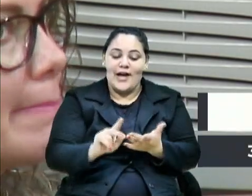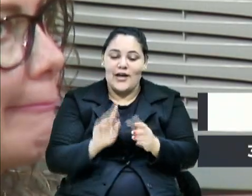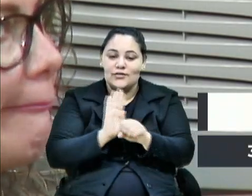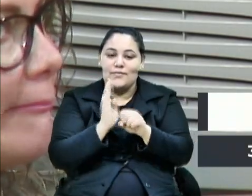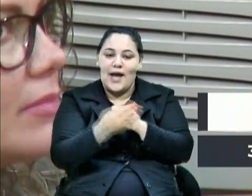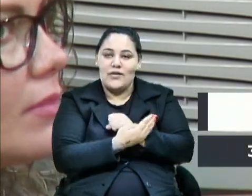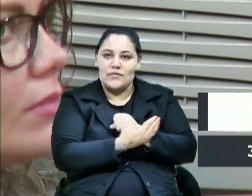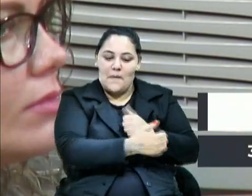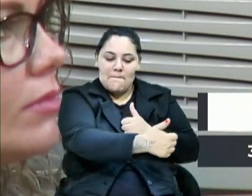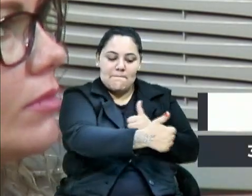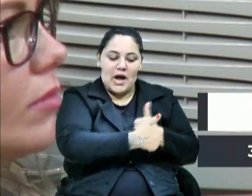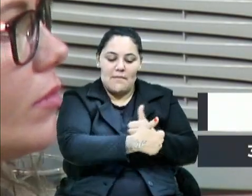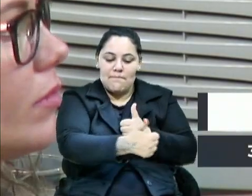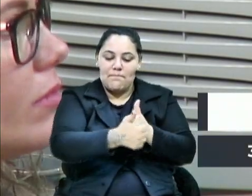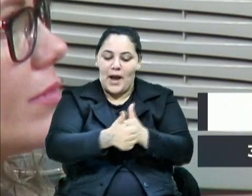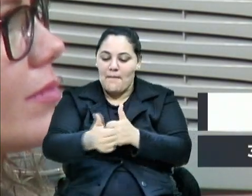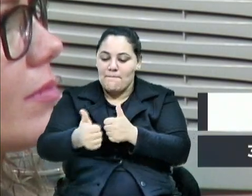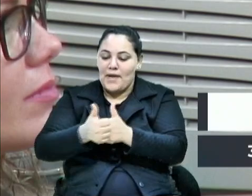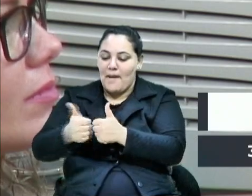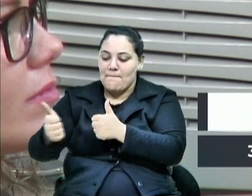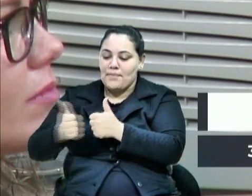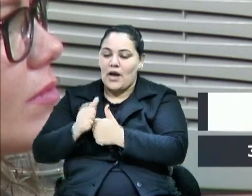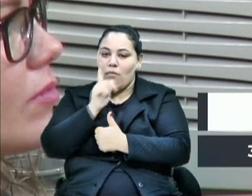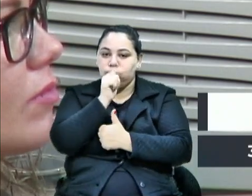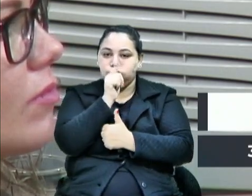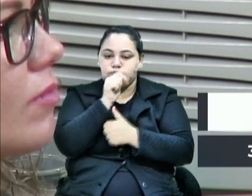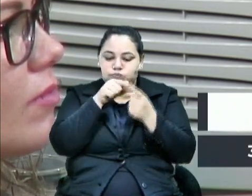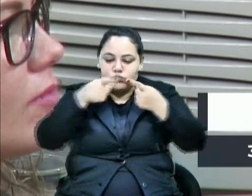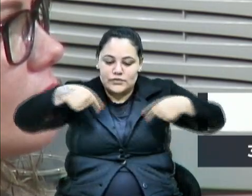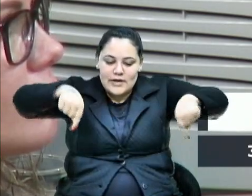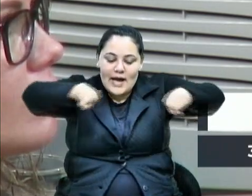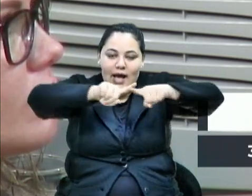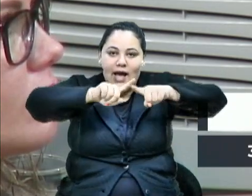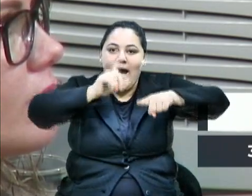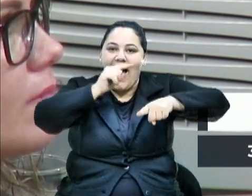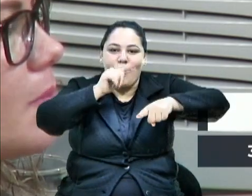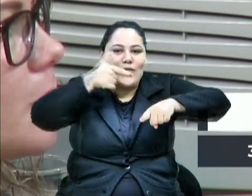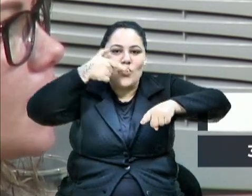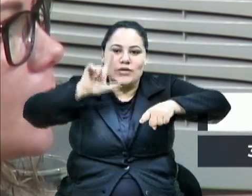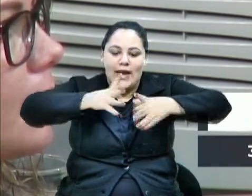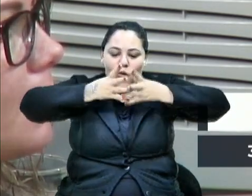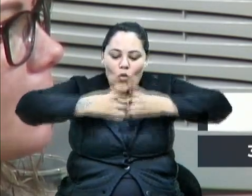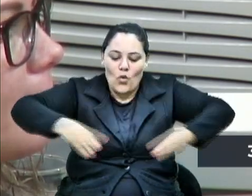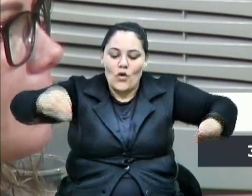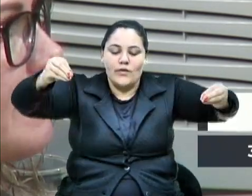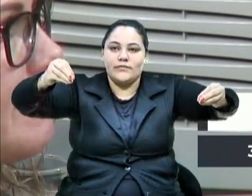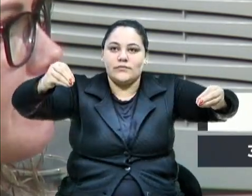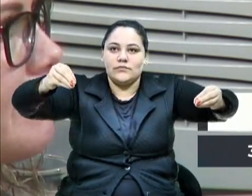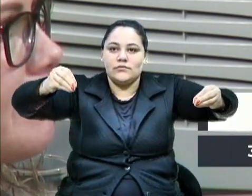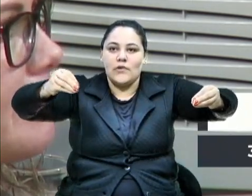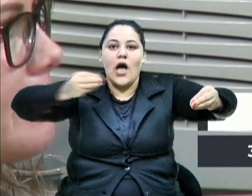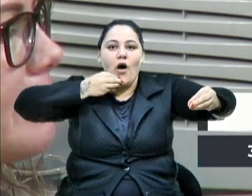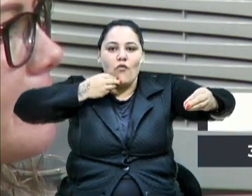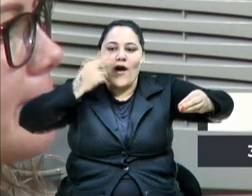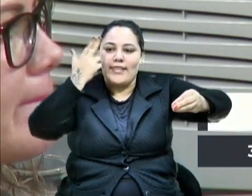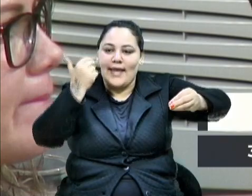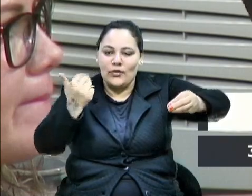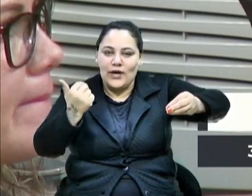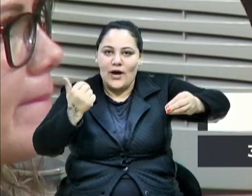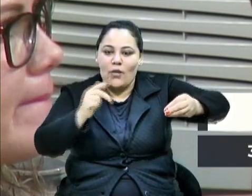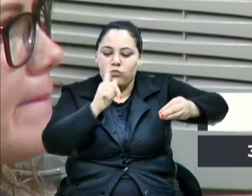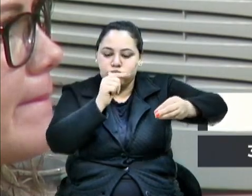costa. A água não tem aonde infiltrar no solo. Então, ela tem o seu círculo natural, proporcionar